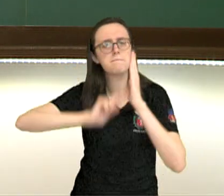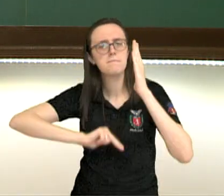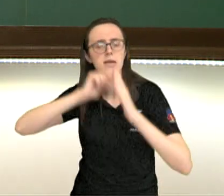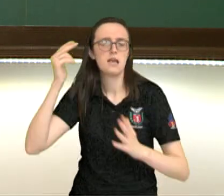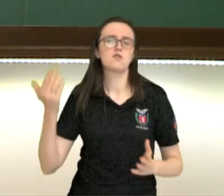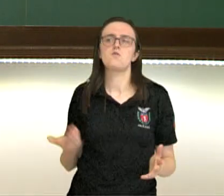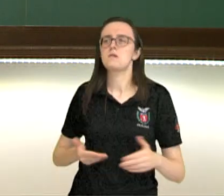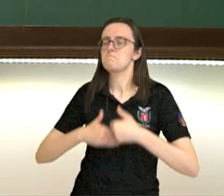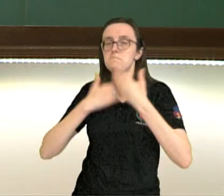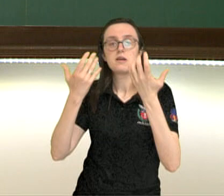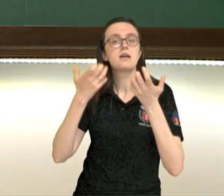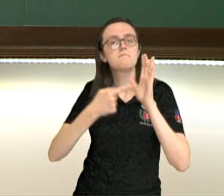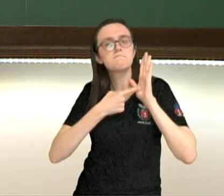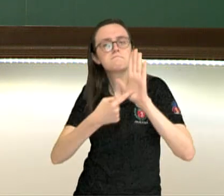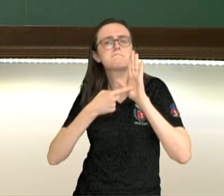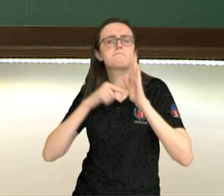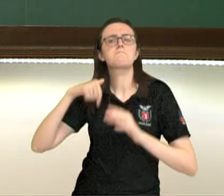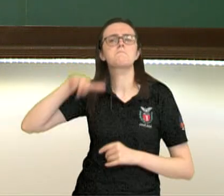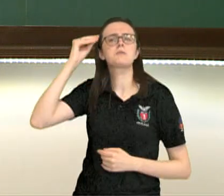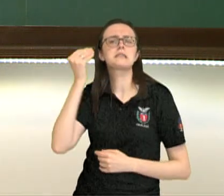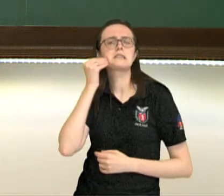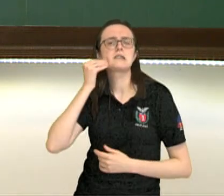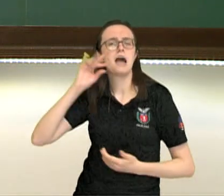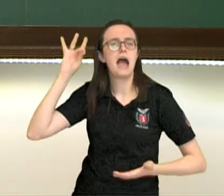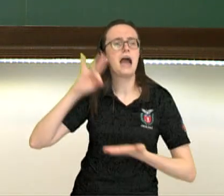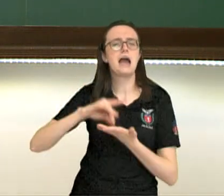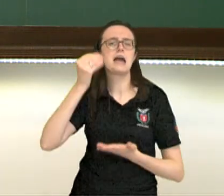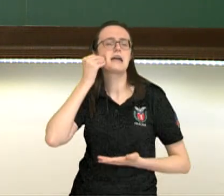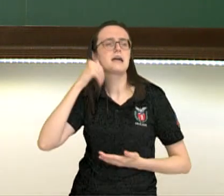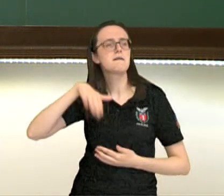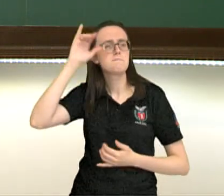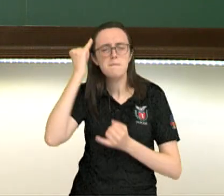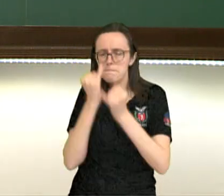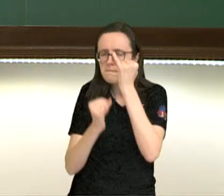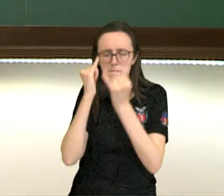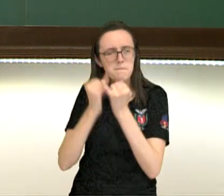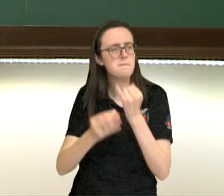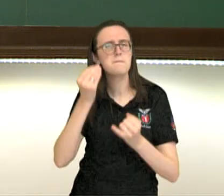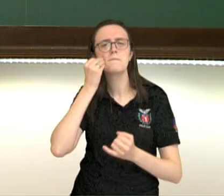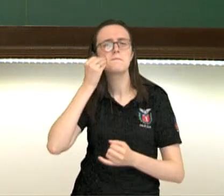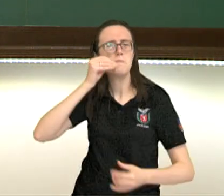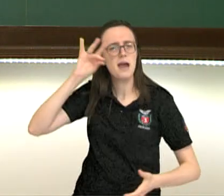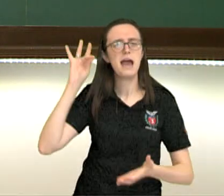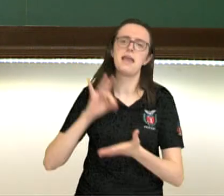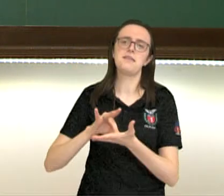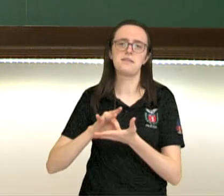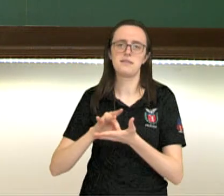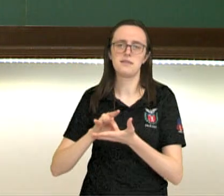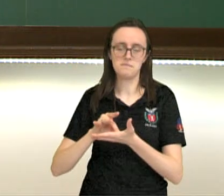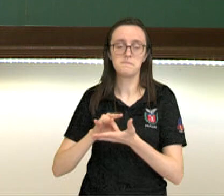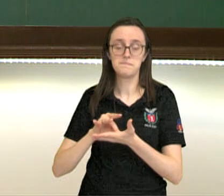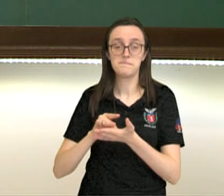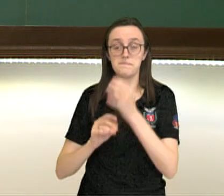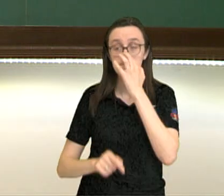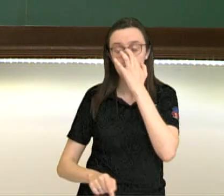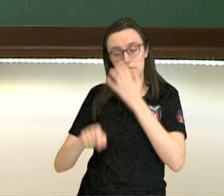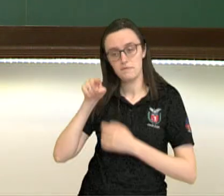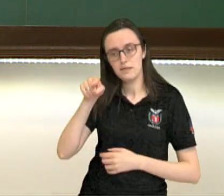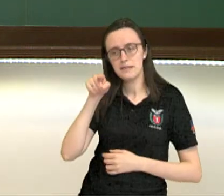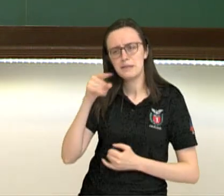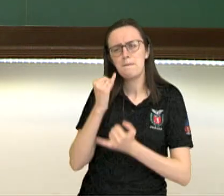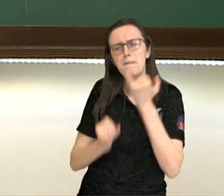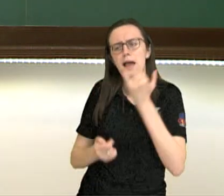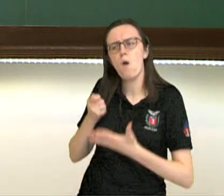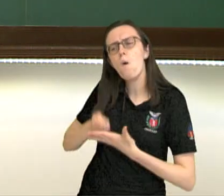né eles queriam expressar o máximo possível a realidade o mais próximo do real Oi e essa essa